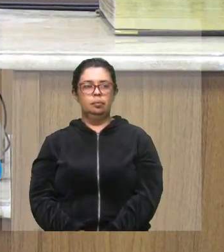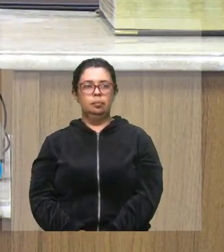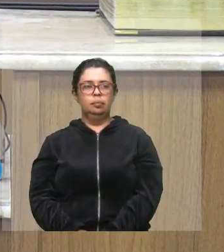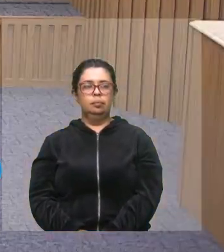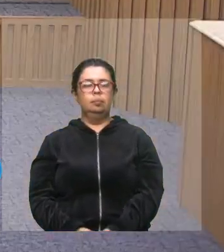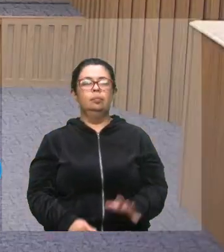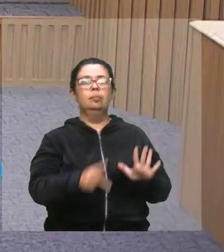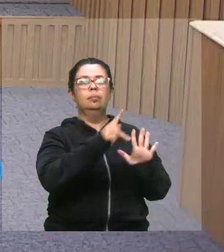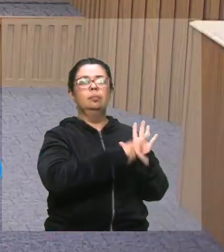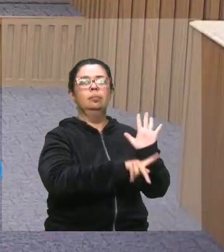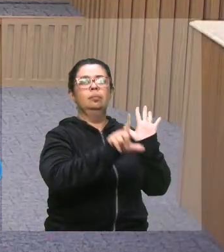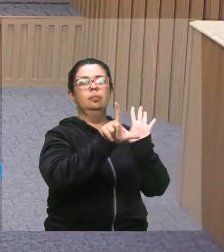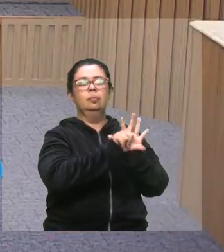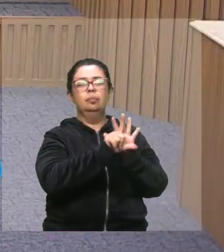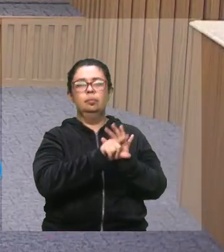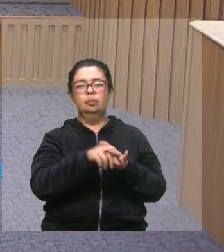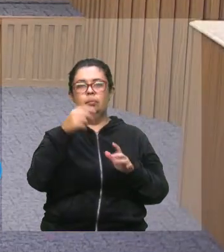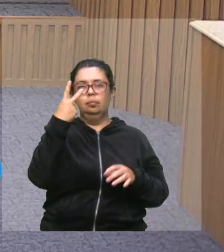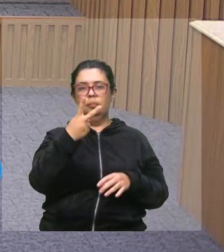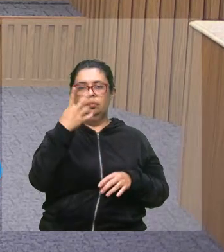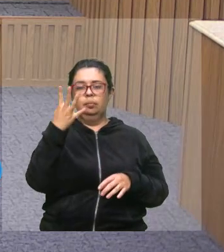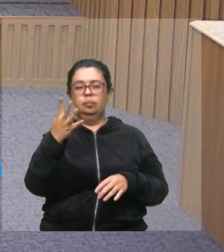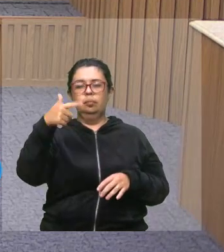O projeto de lei número